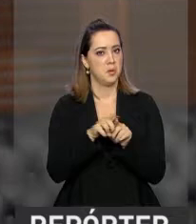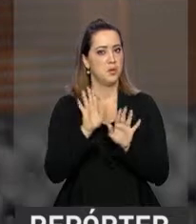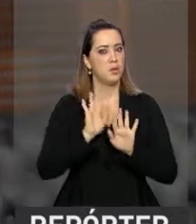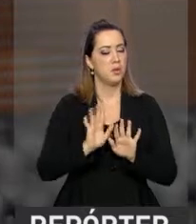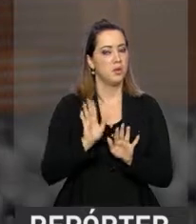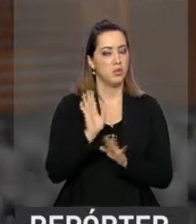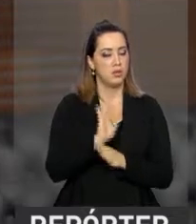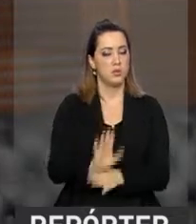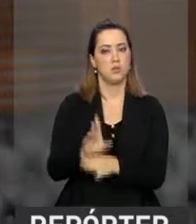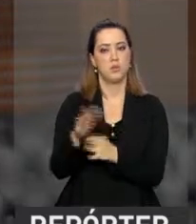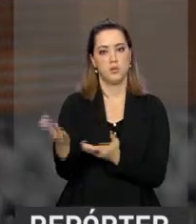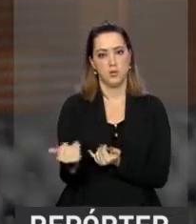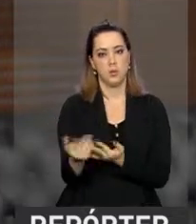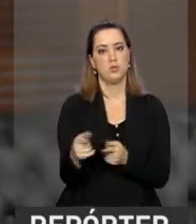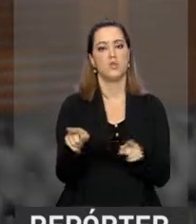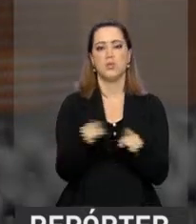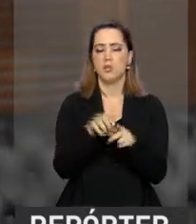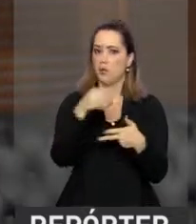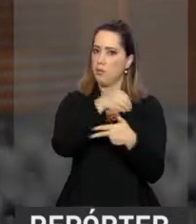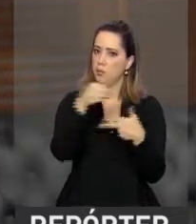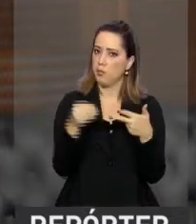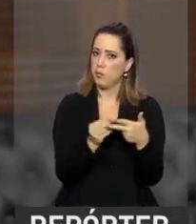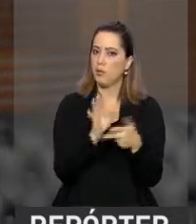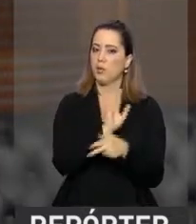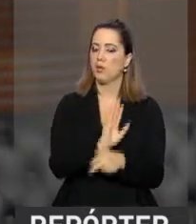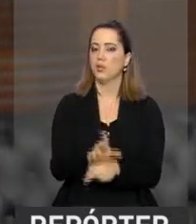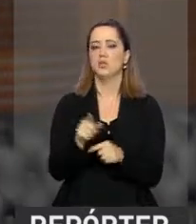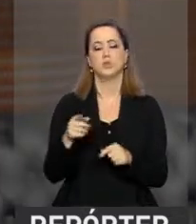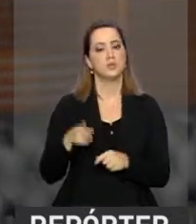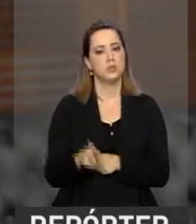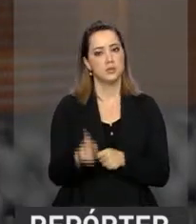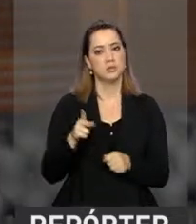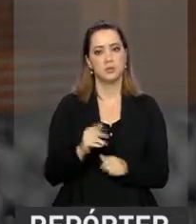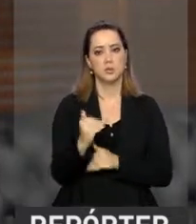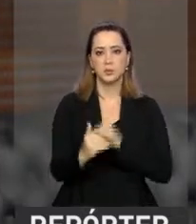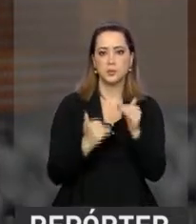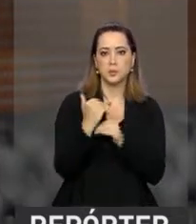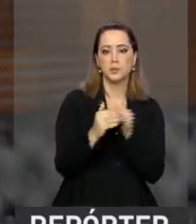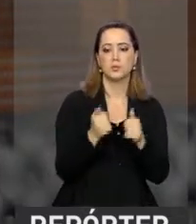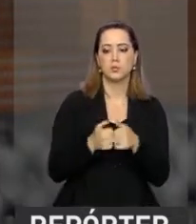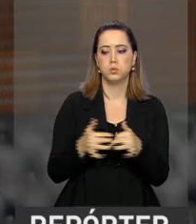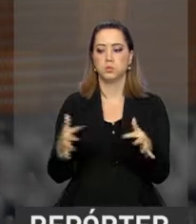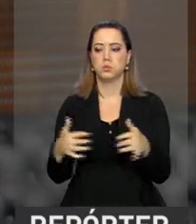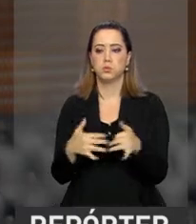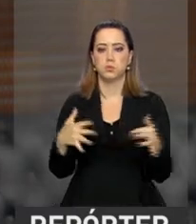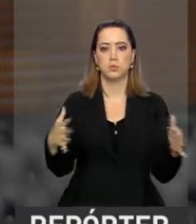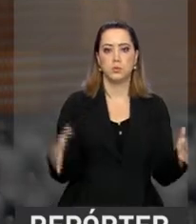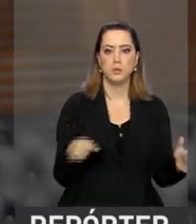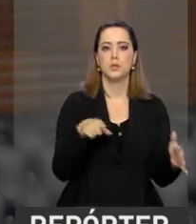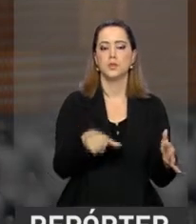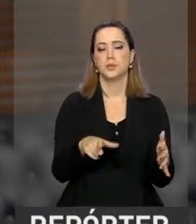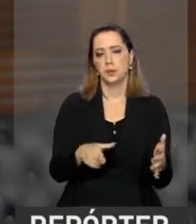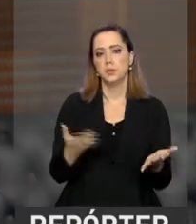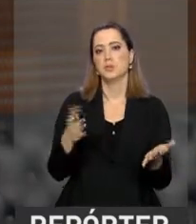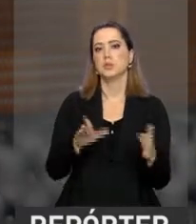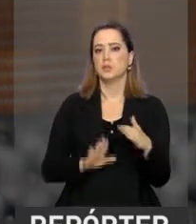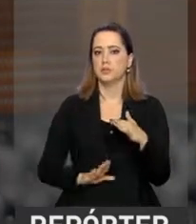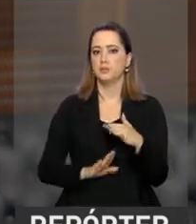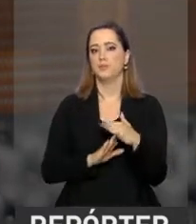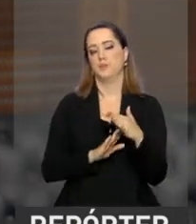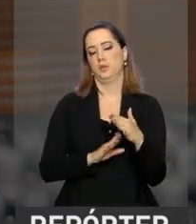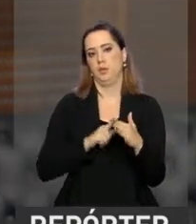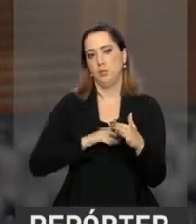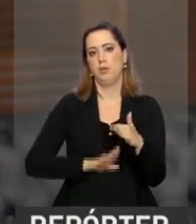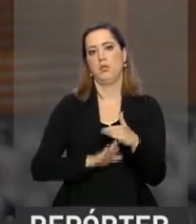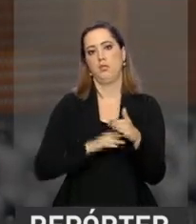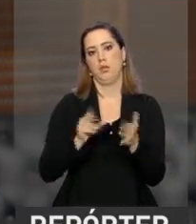o Enem, estarão sempre sendo aprimorados e ampliados dentro das limitações orçamentárias do governo